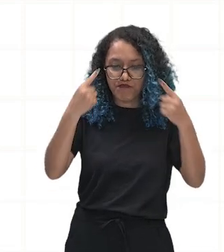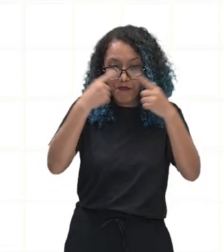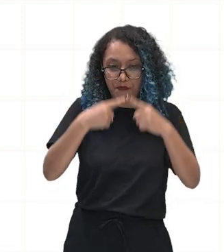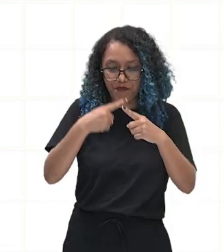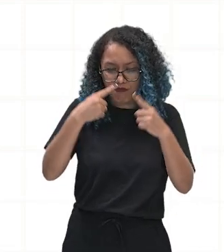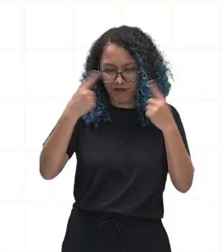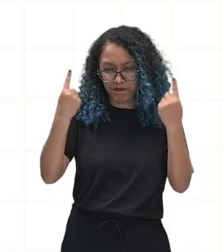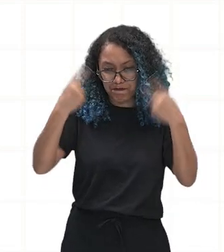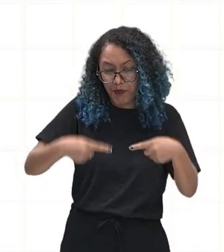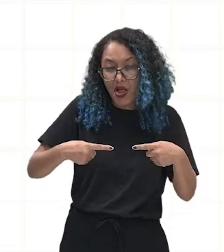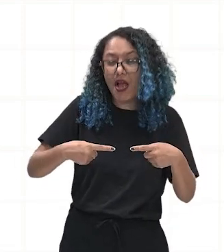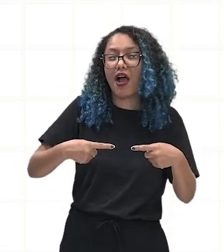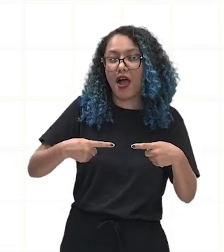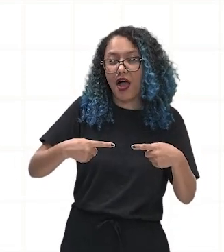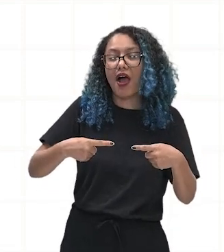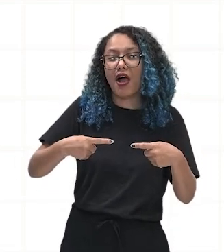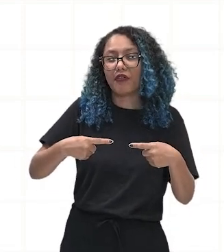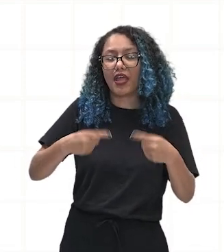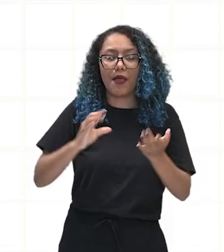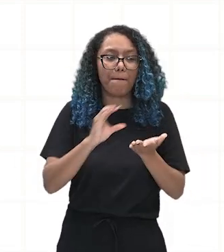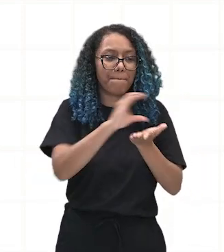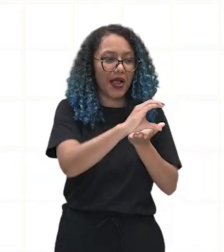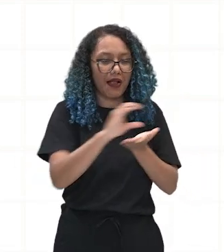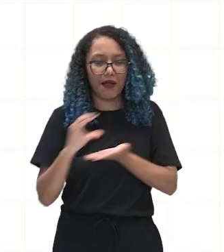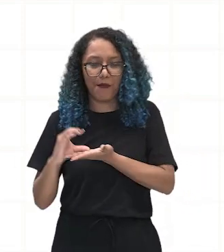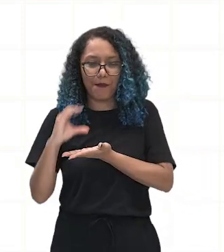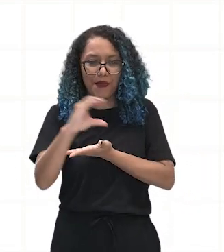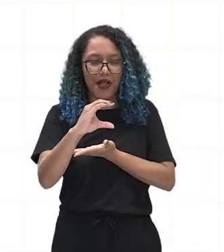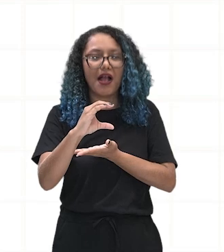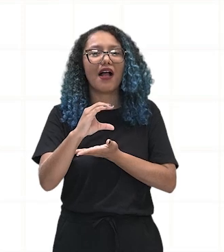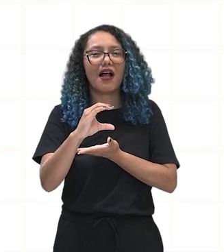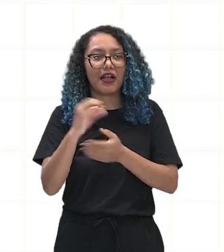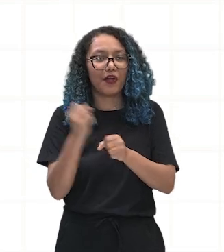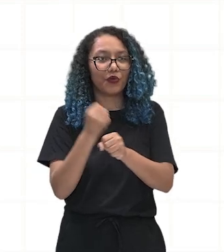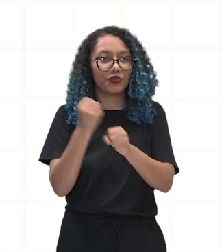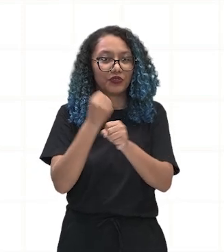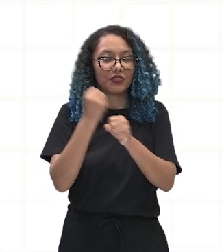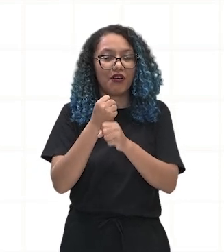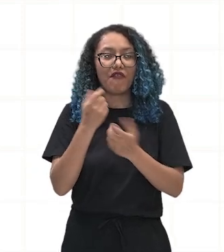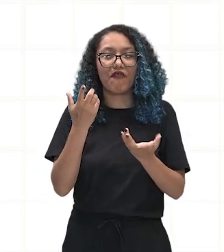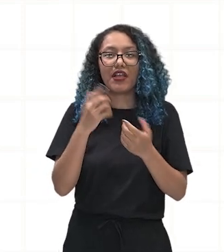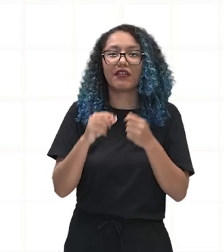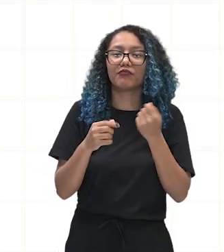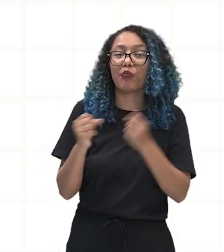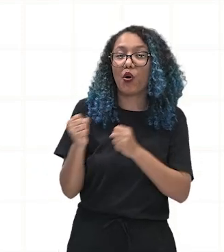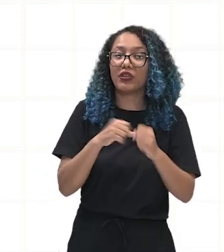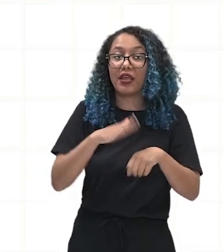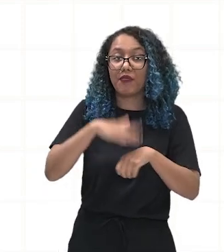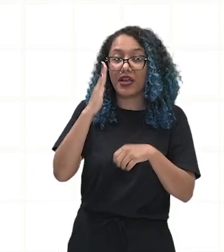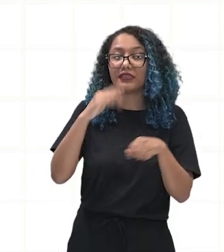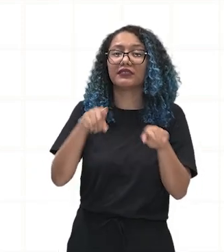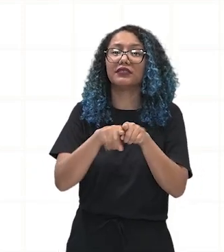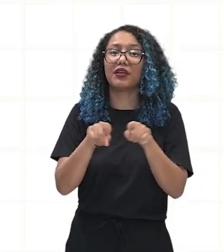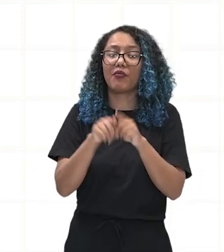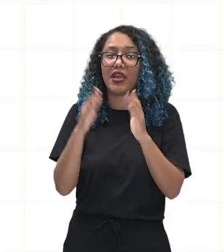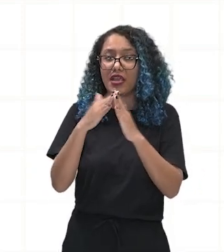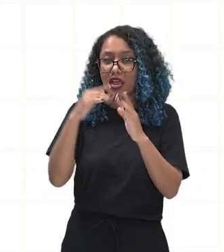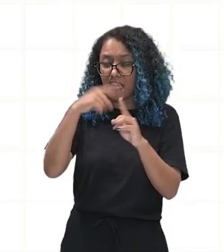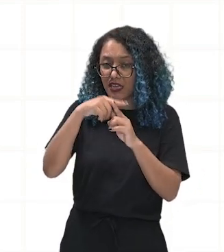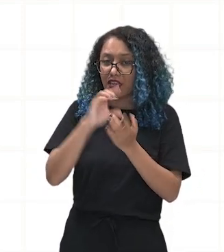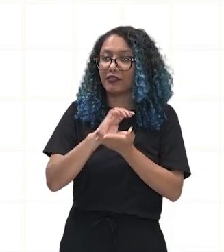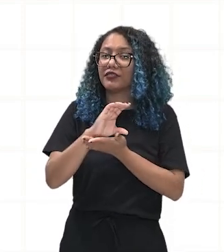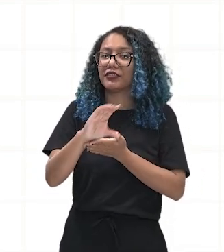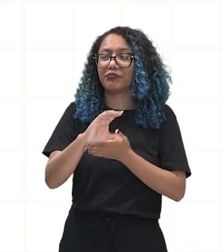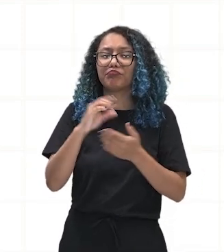nessa disputa aí para ver quem pode mais. Vamos ver também a igreja sendo uma grande financiadora, principalmente dos